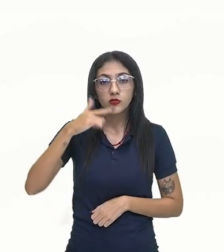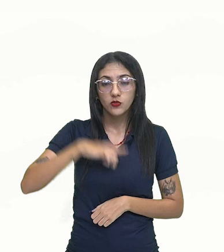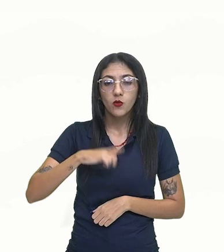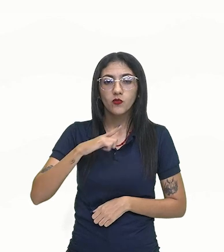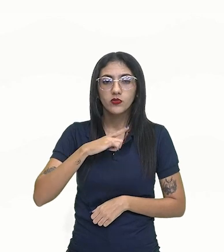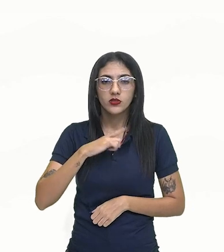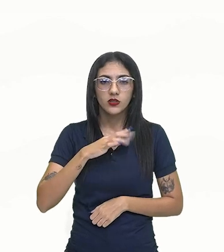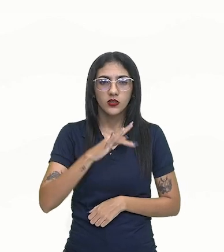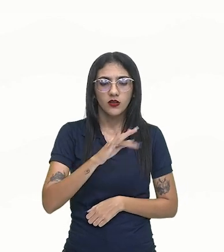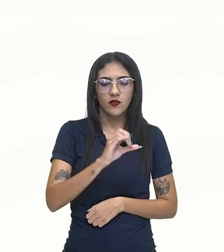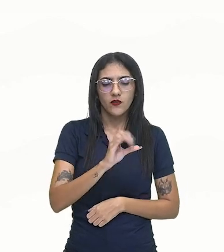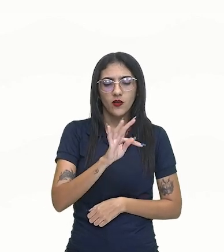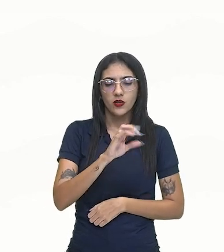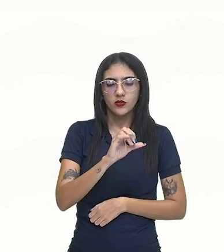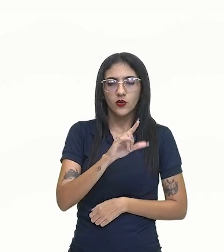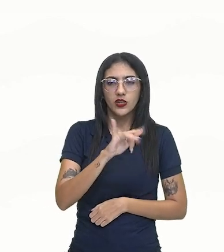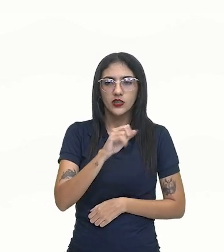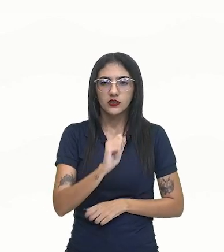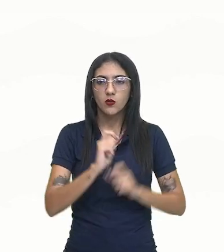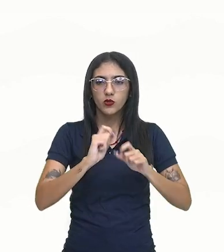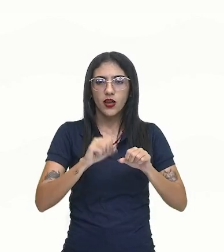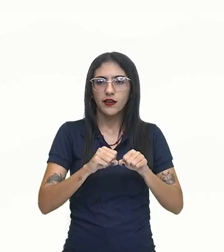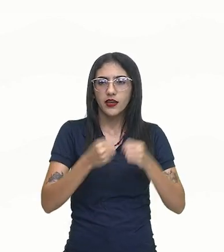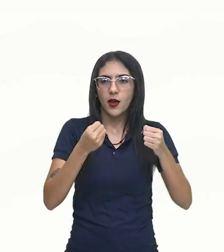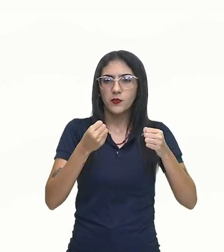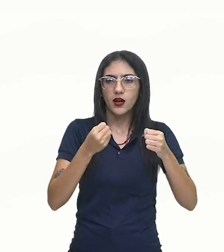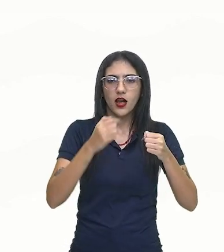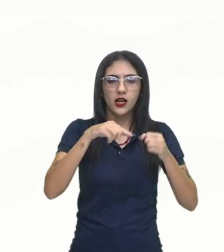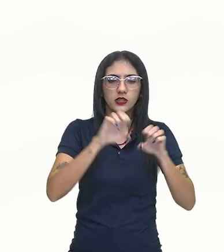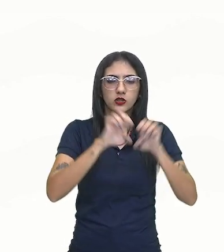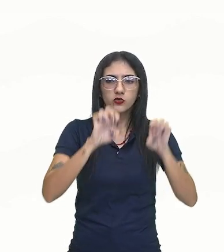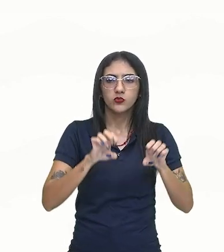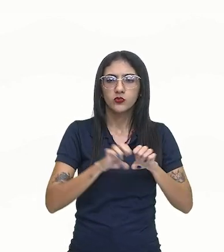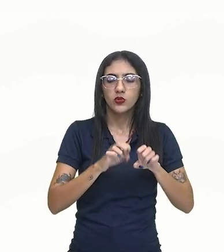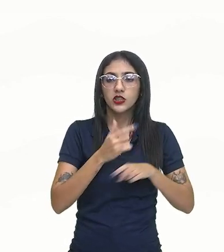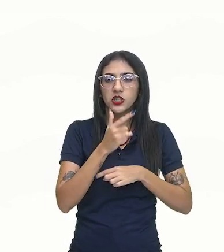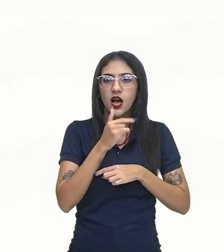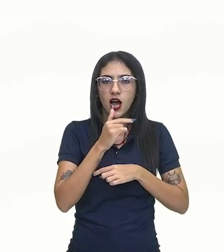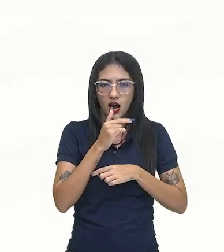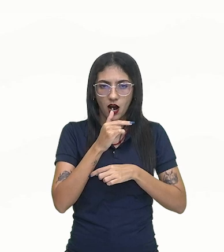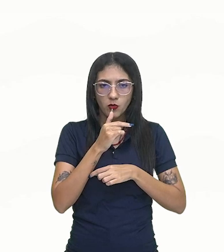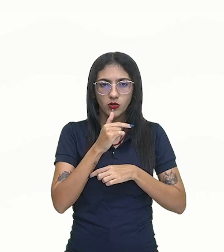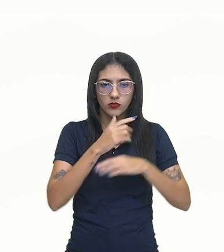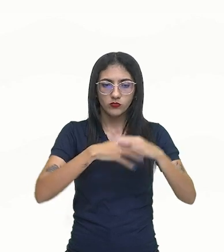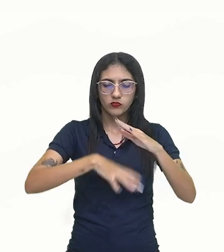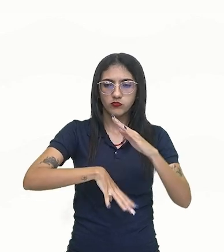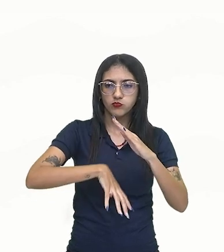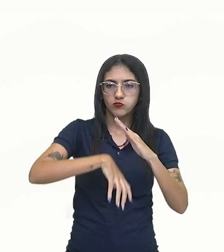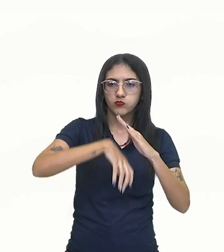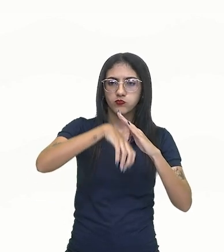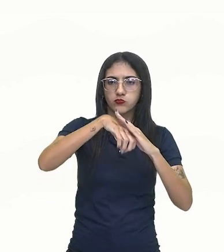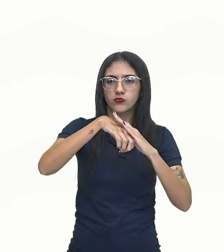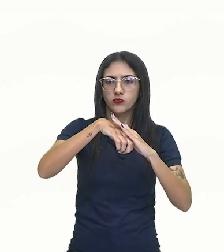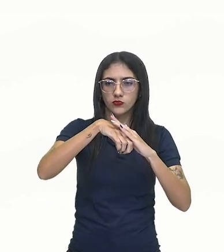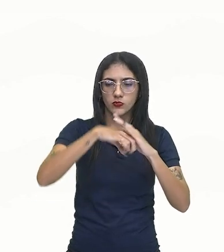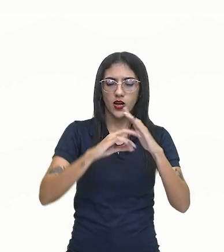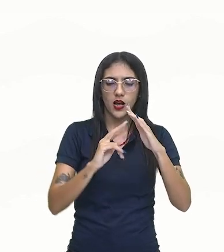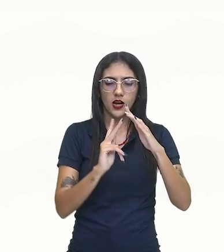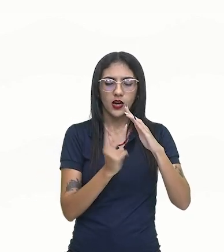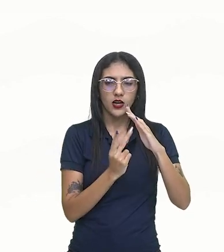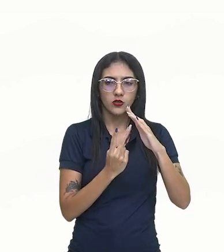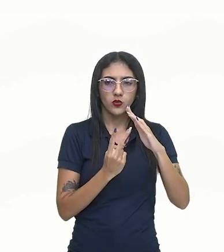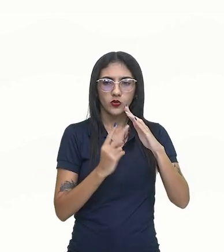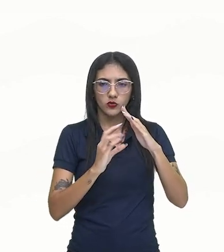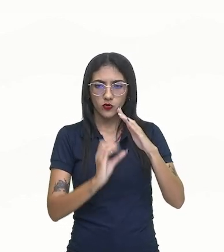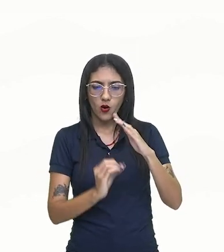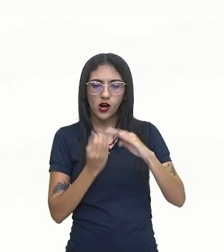fotólise, que é a quebra da molécula de água, onde vai entrar água nesse processo e vai sair, olha aqui, ó, é nessa fase